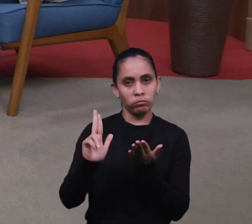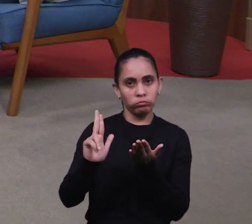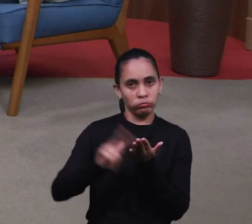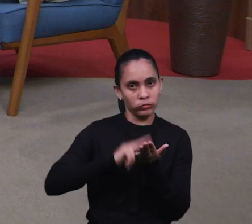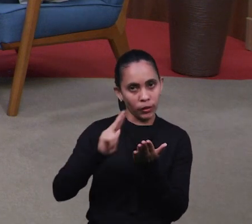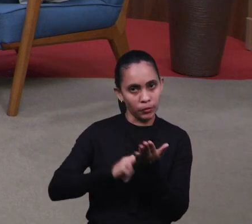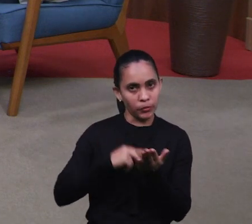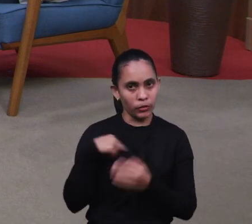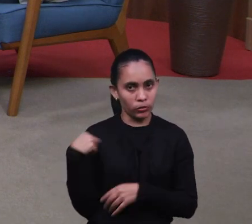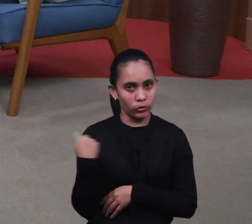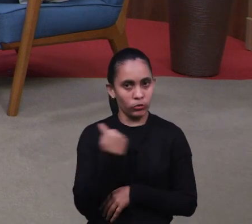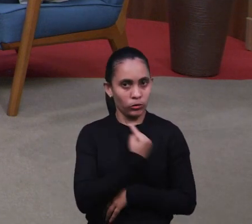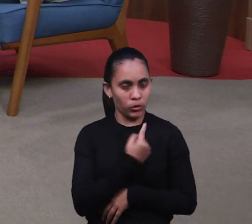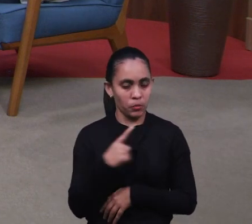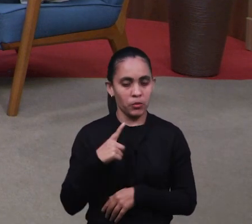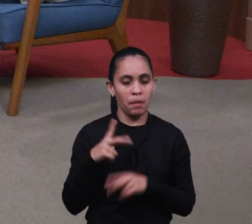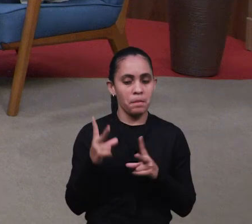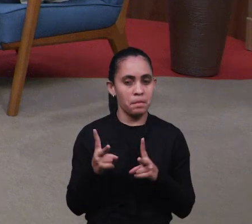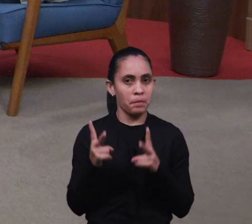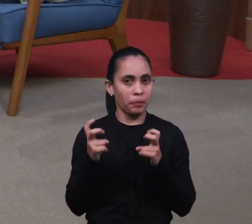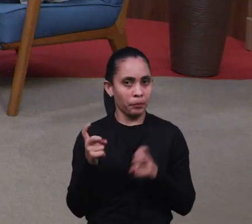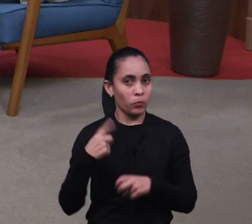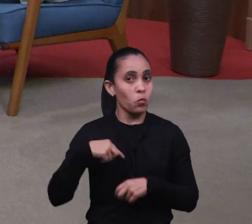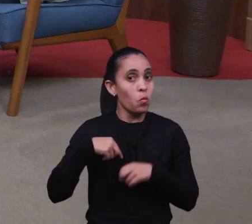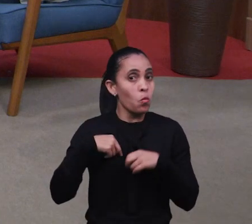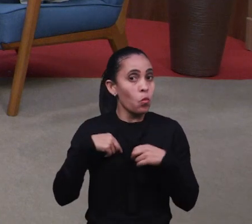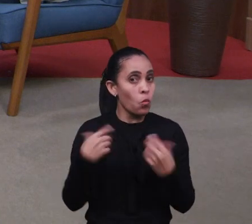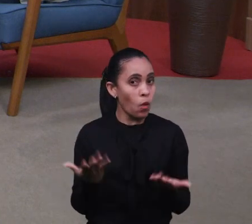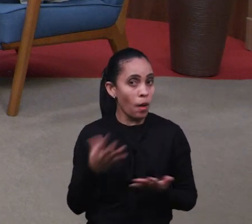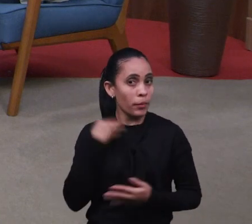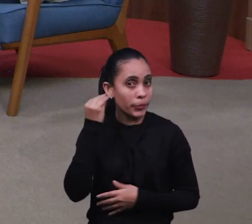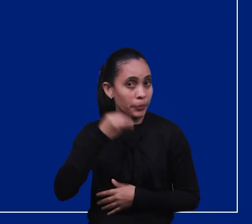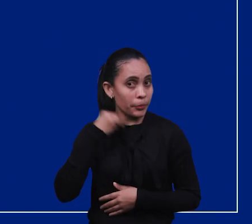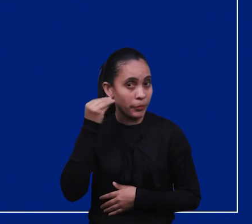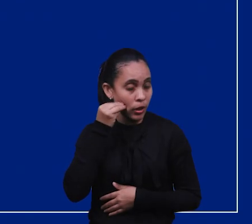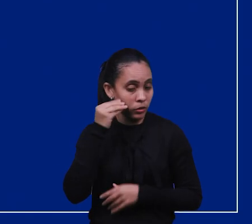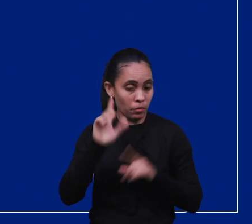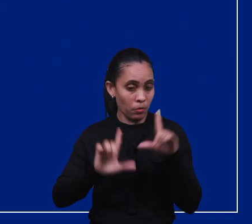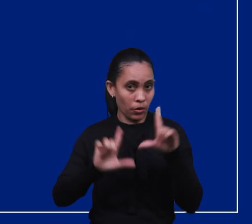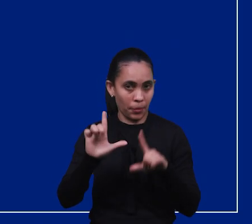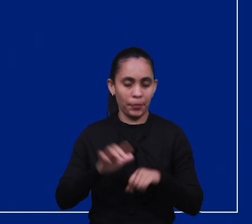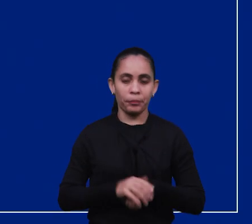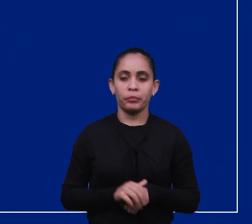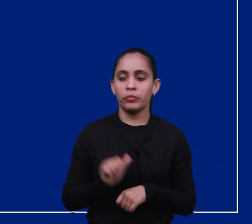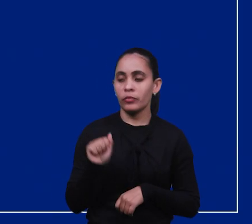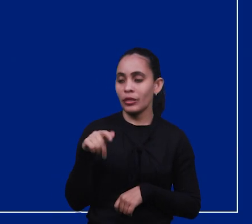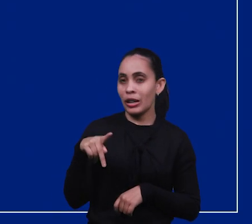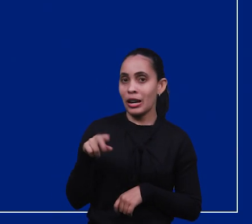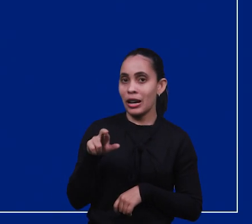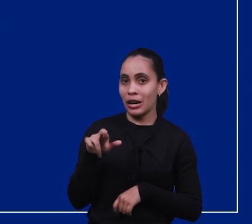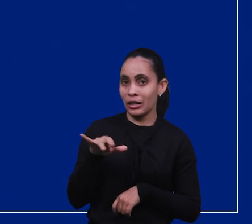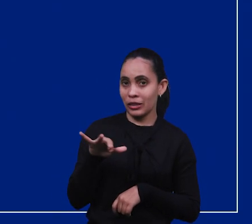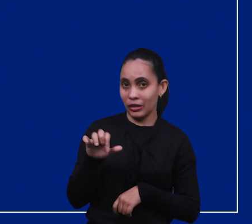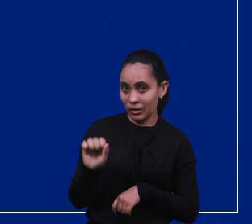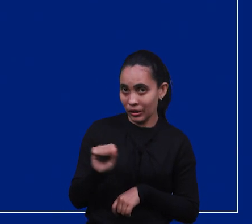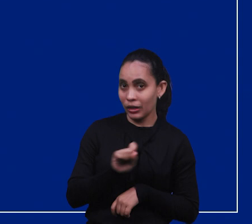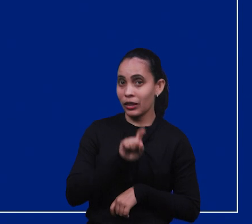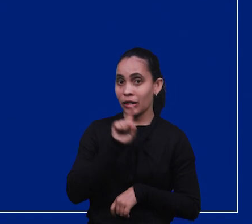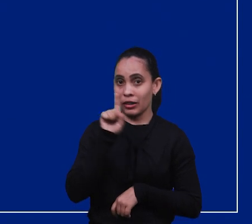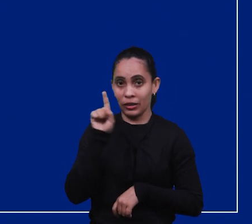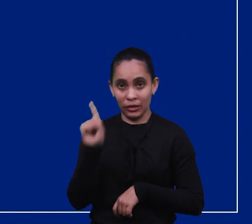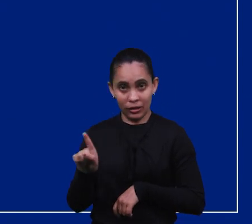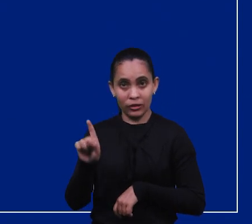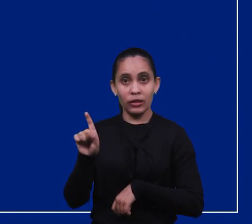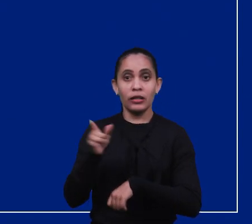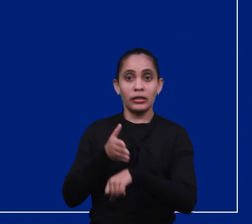você ver aí qual a experiência dos nossos irmãos com esse programa. Andréia Lino Ferreira Bispo, que mora no município de Serra, no estado do Espírito